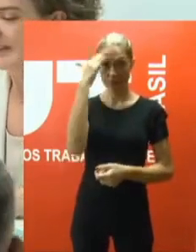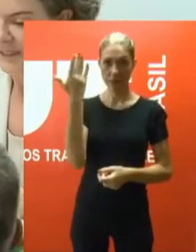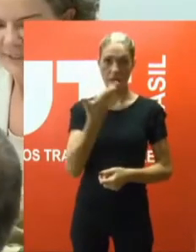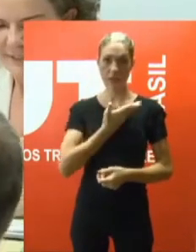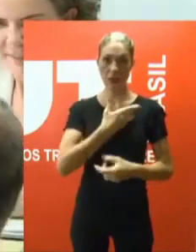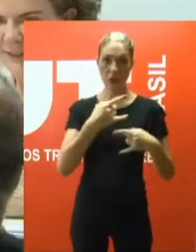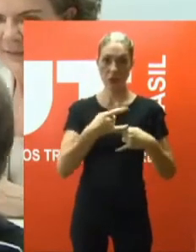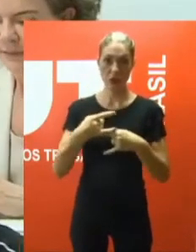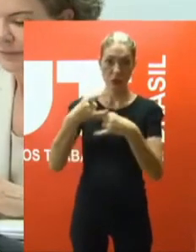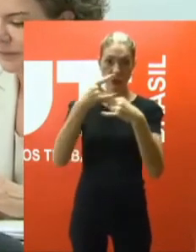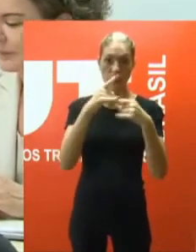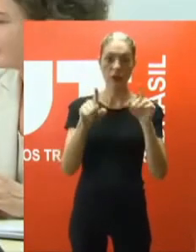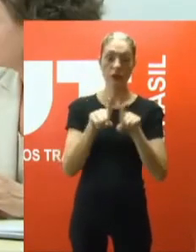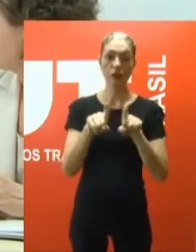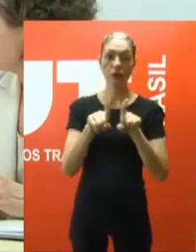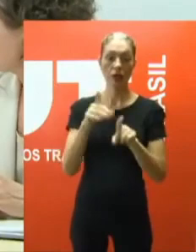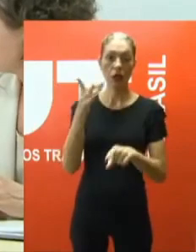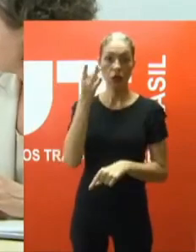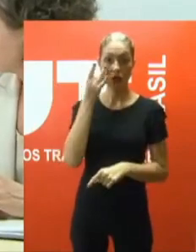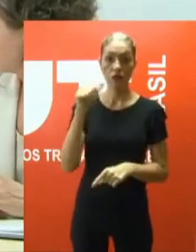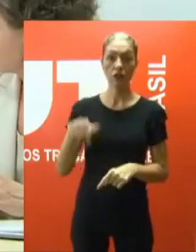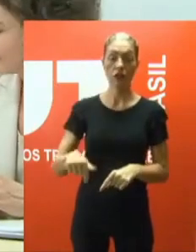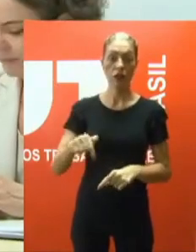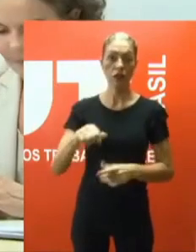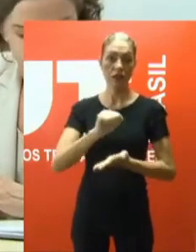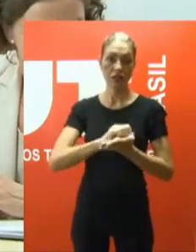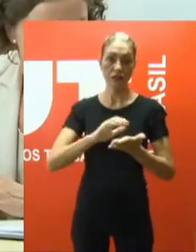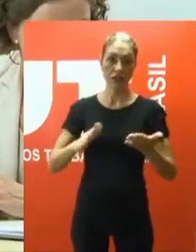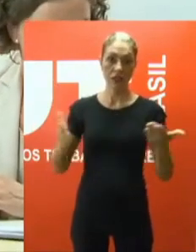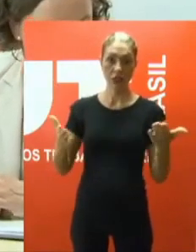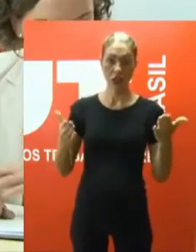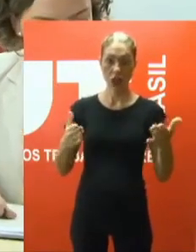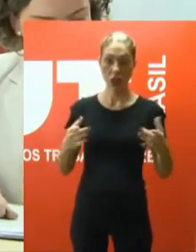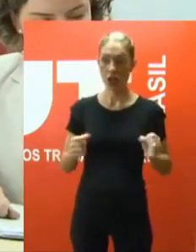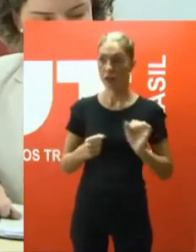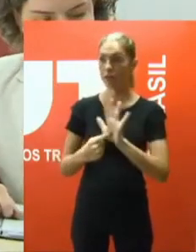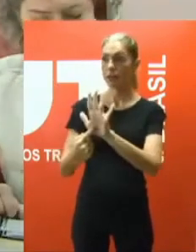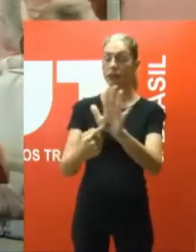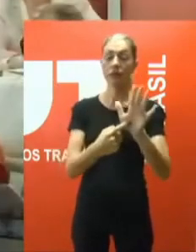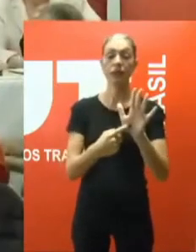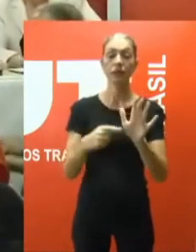ao vivo nessa atividade. E eu gostaria de